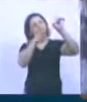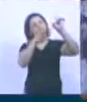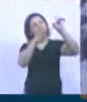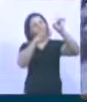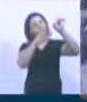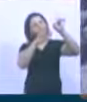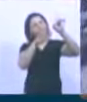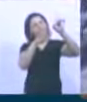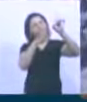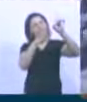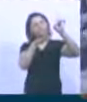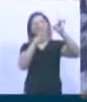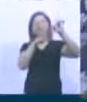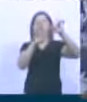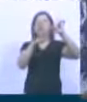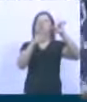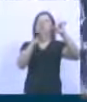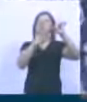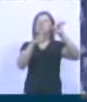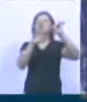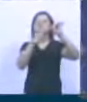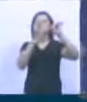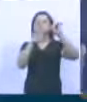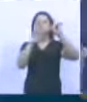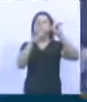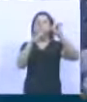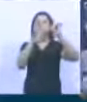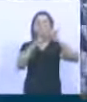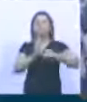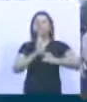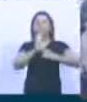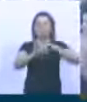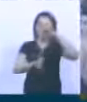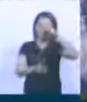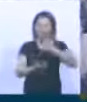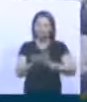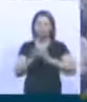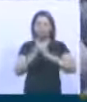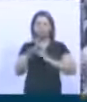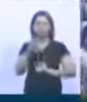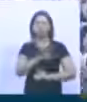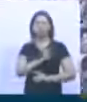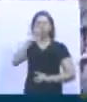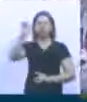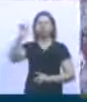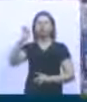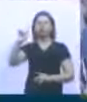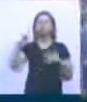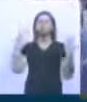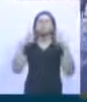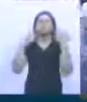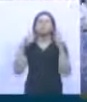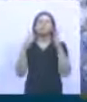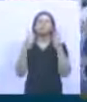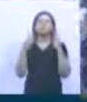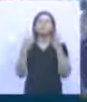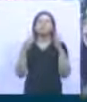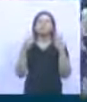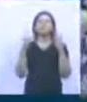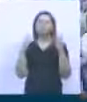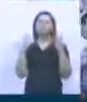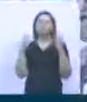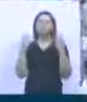nossa confiança. Força nessa palma, manifeste a sua confiança no Senhor. Pela fé o Senhor realiza